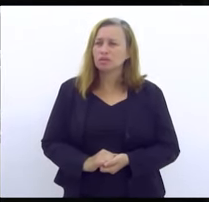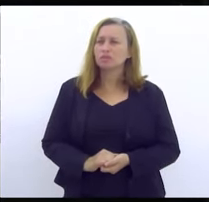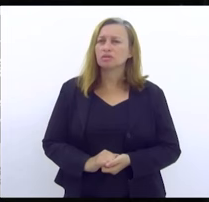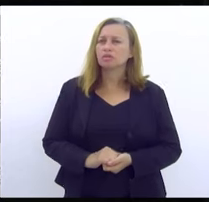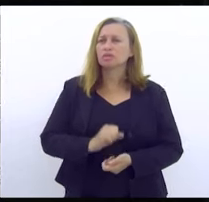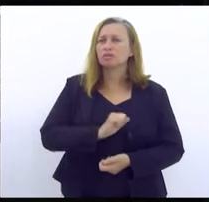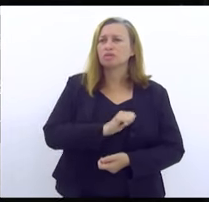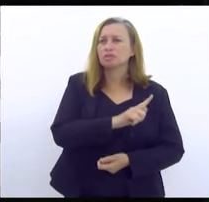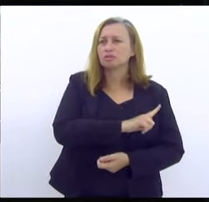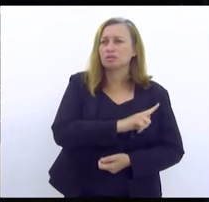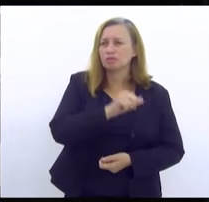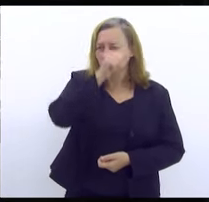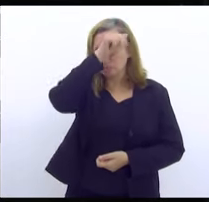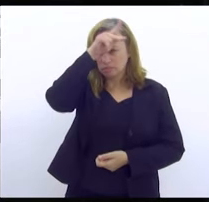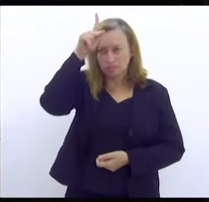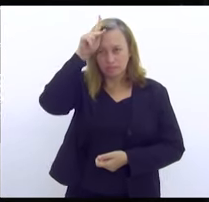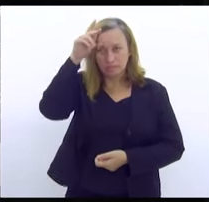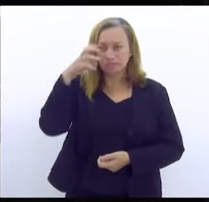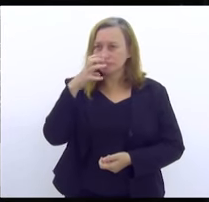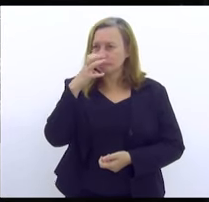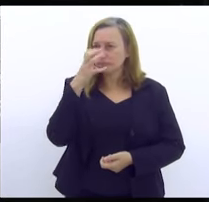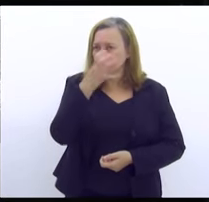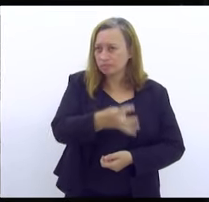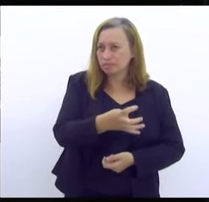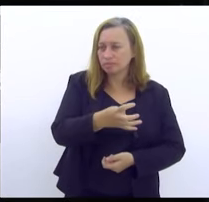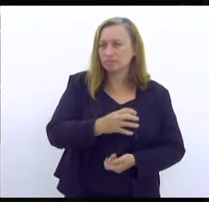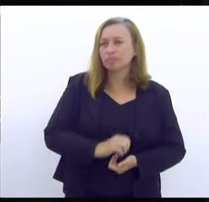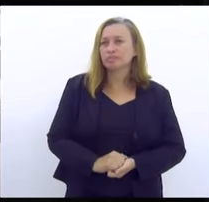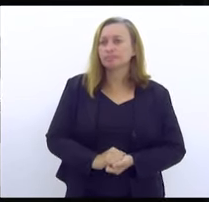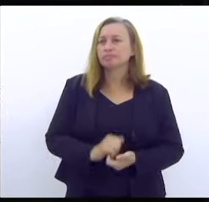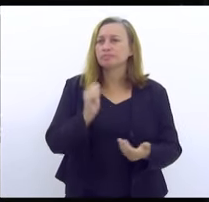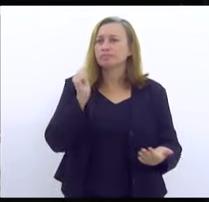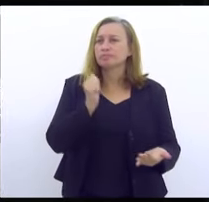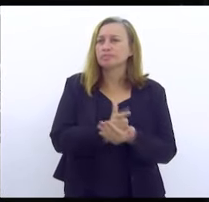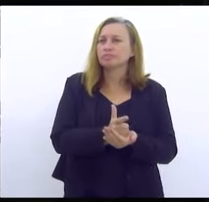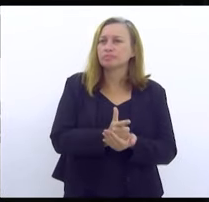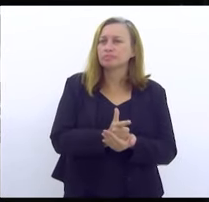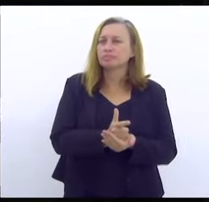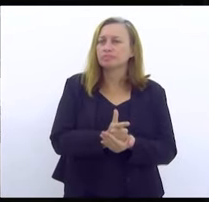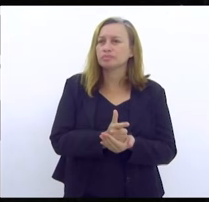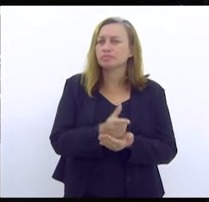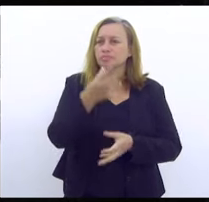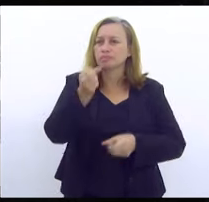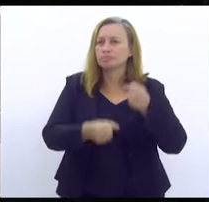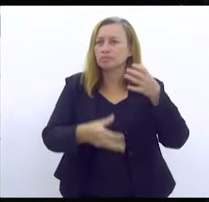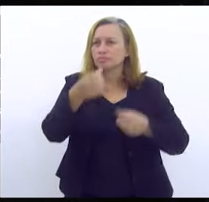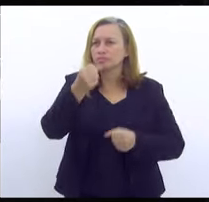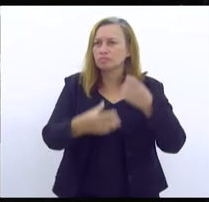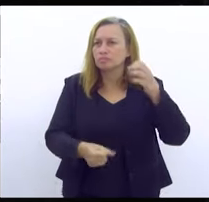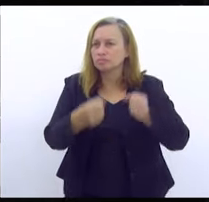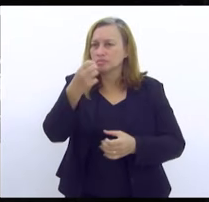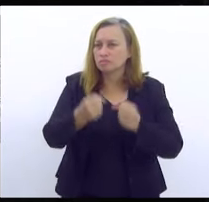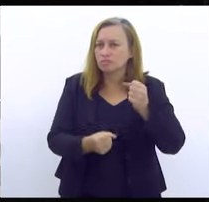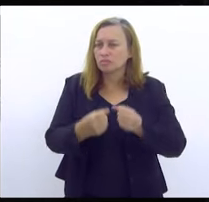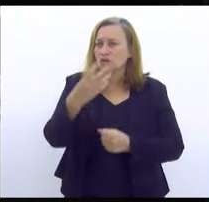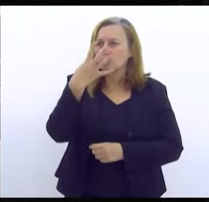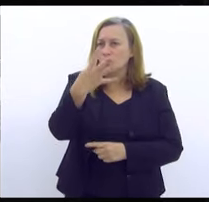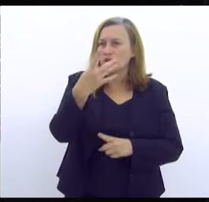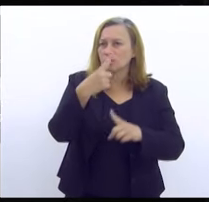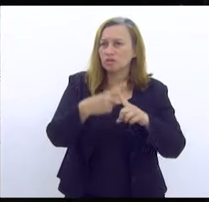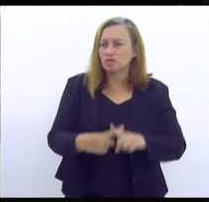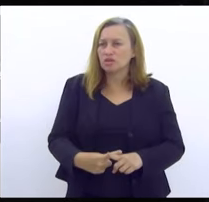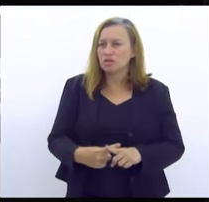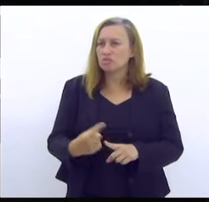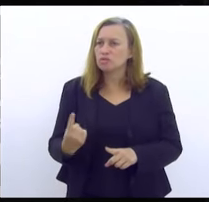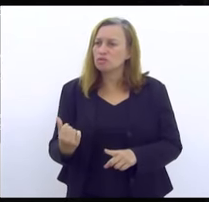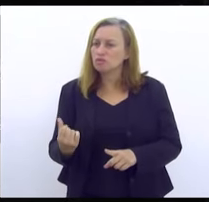de São Gonçalo está sendo denunciada pela compra de leite por 4 vezes o